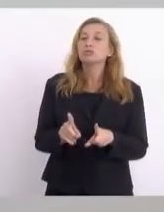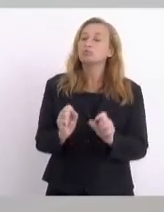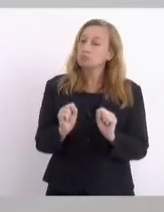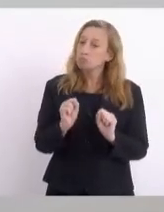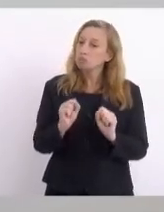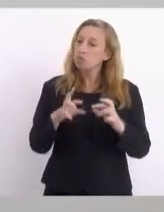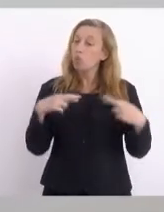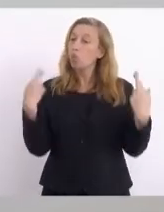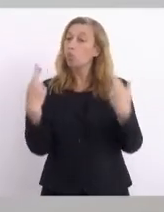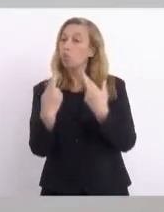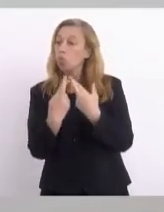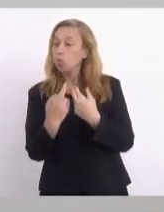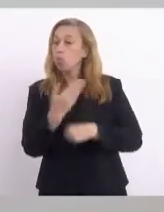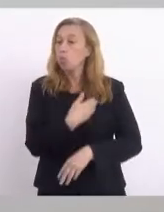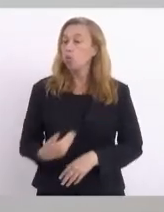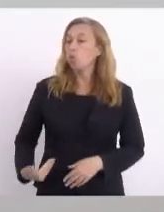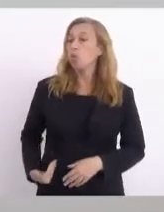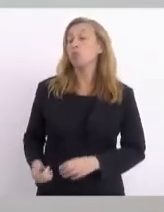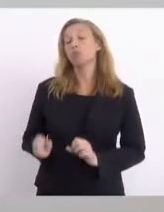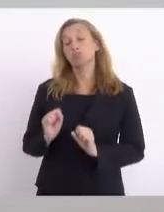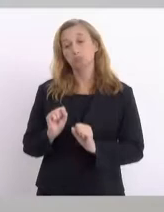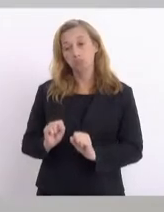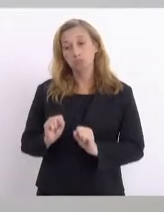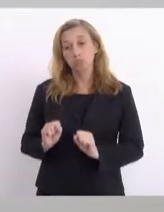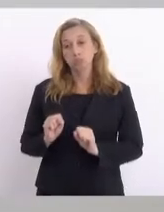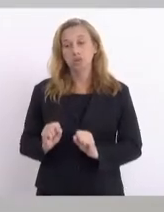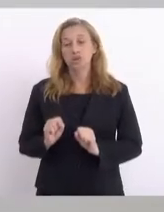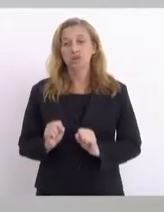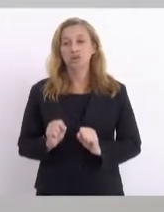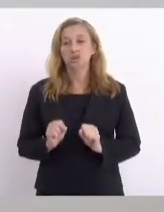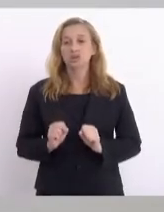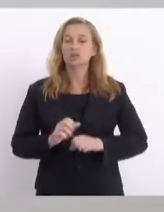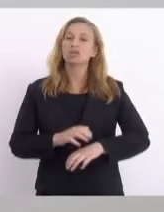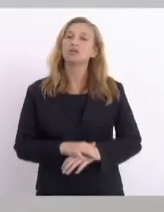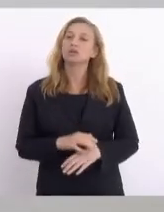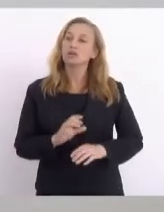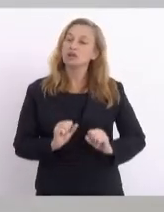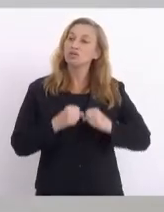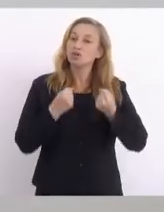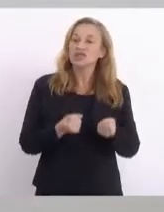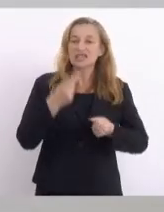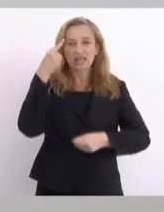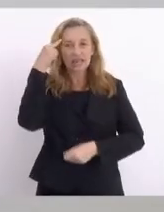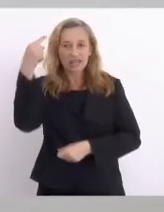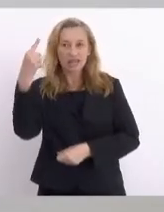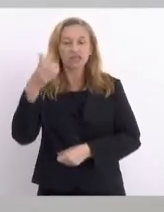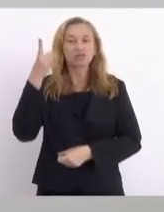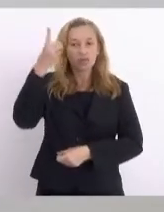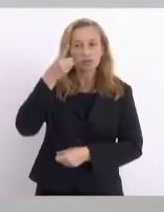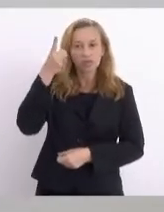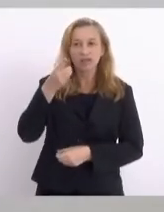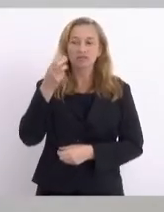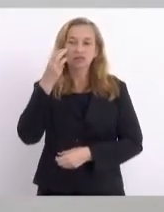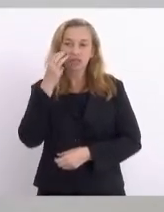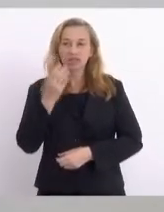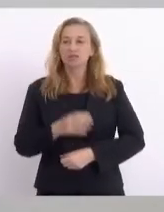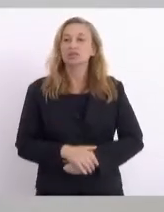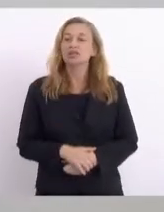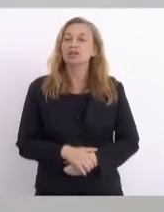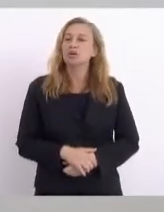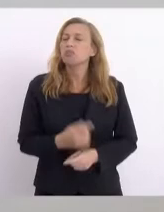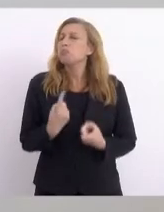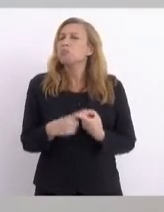audiências públicas, conforme também está reforçando essa ideia o deputado Valdeir Carneiro, né?